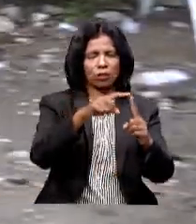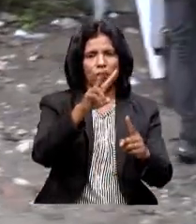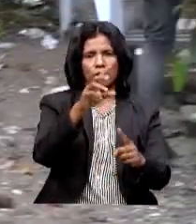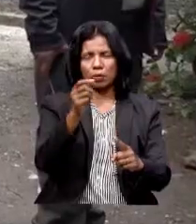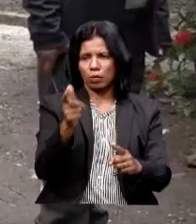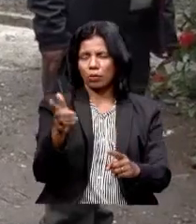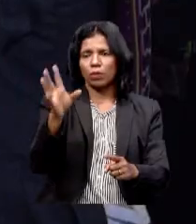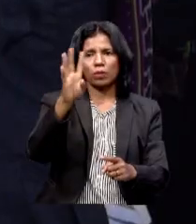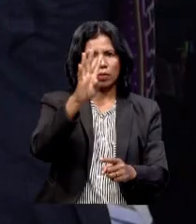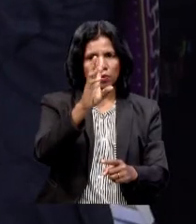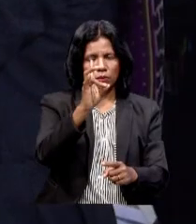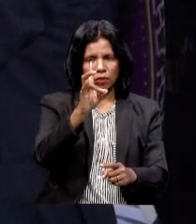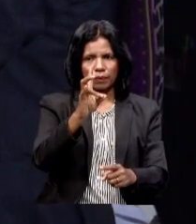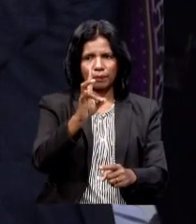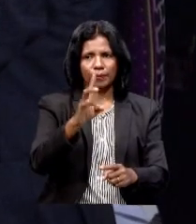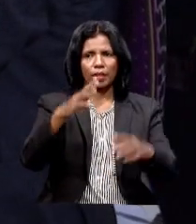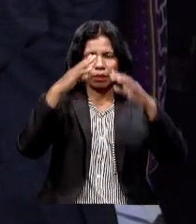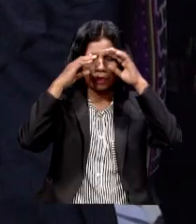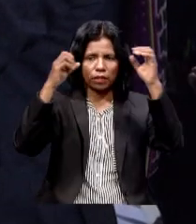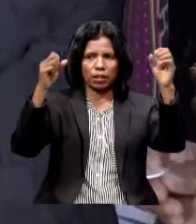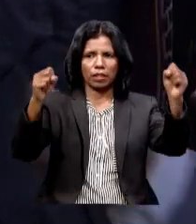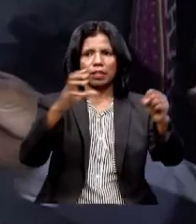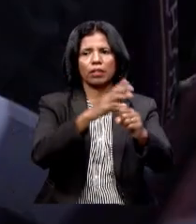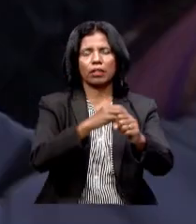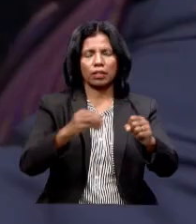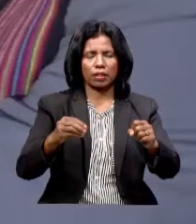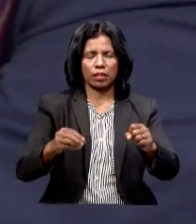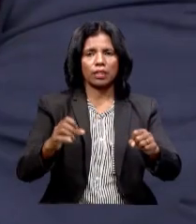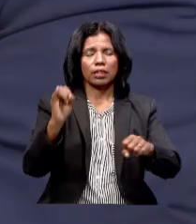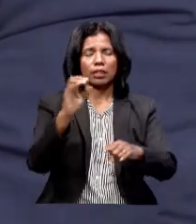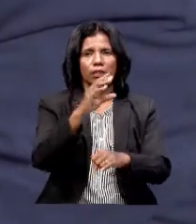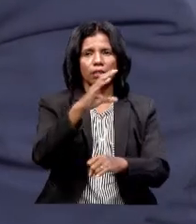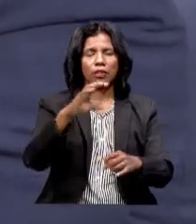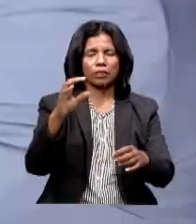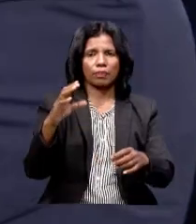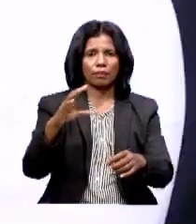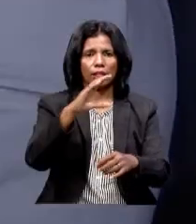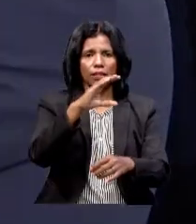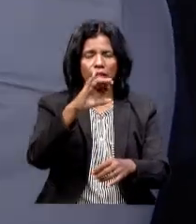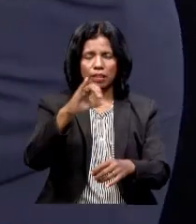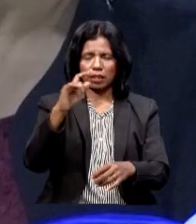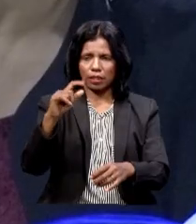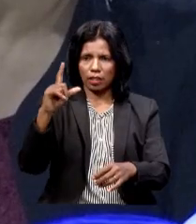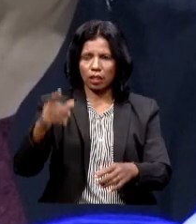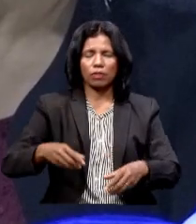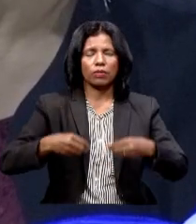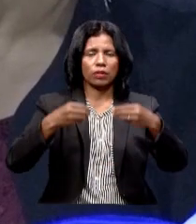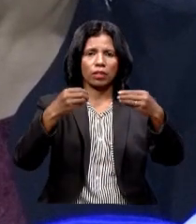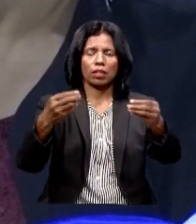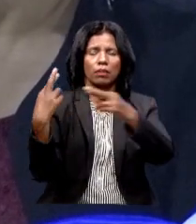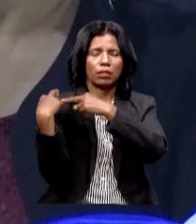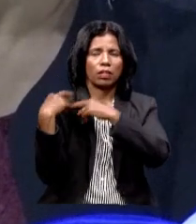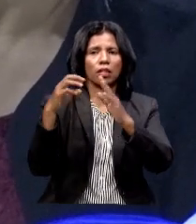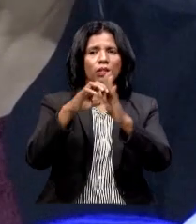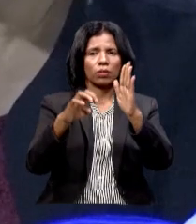Singhitu. Já foi eleito o presidente da Câmara Comércio e Indústria Timor-Leste, Jorge Manuel de Araújo Serrano, focado as posse da estrutura